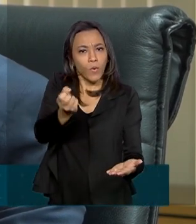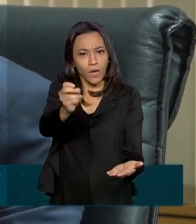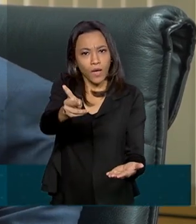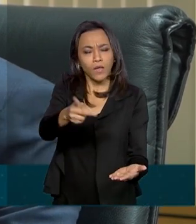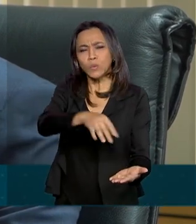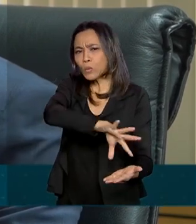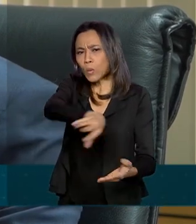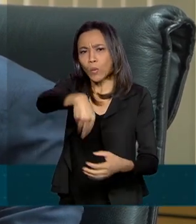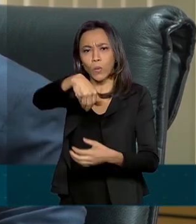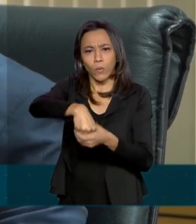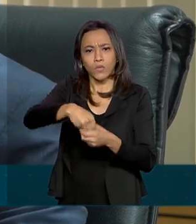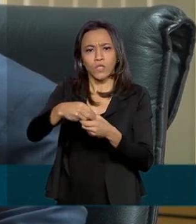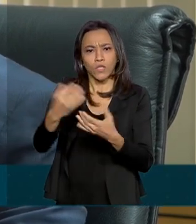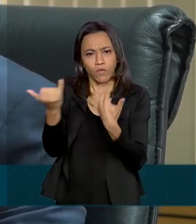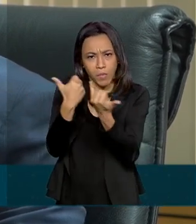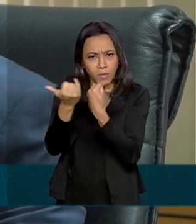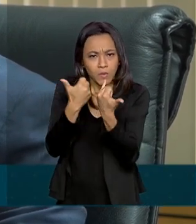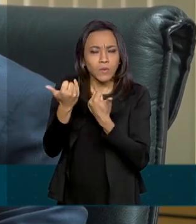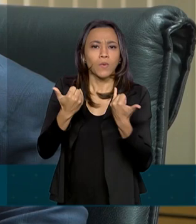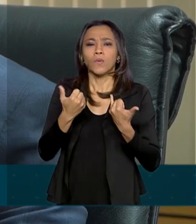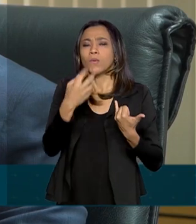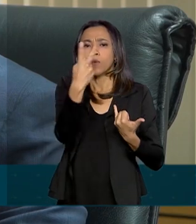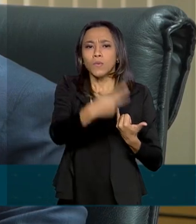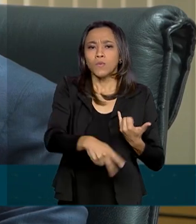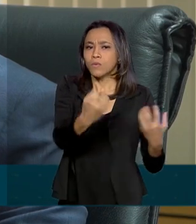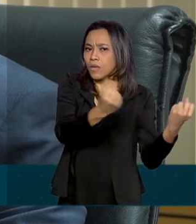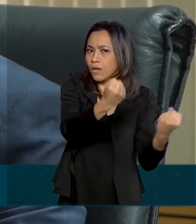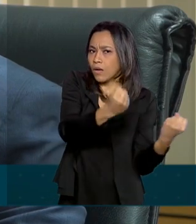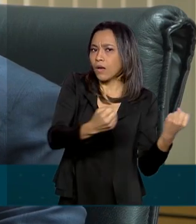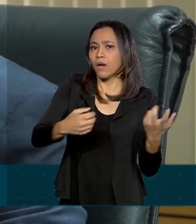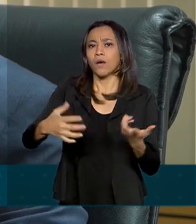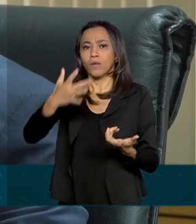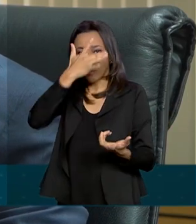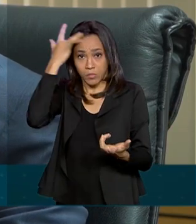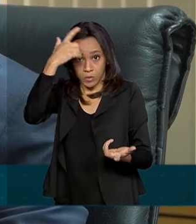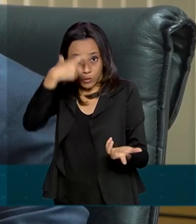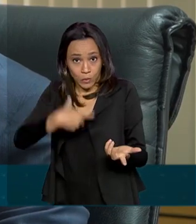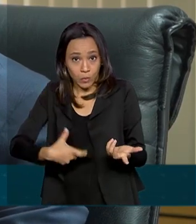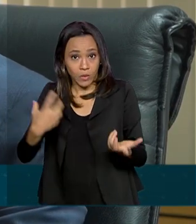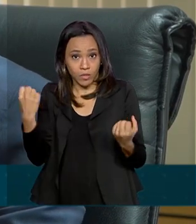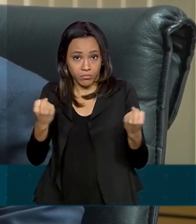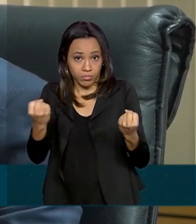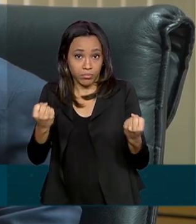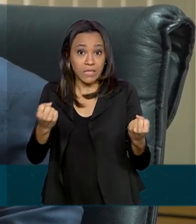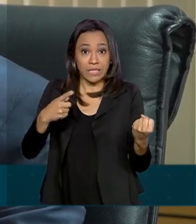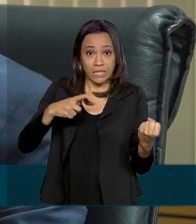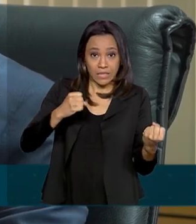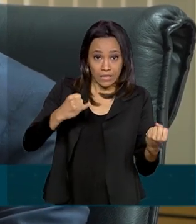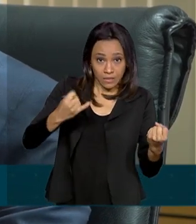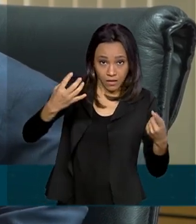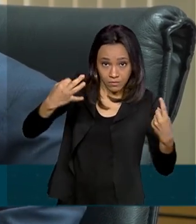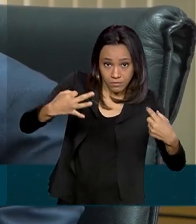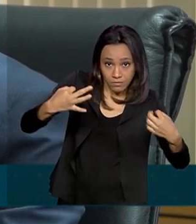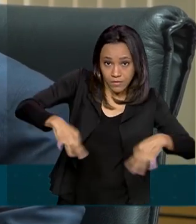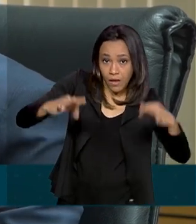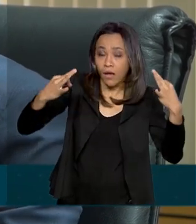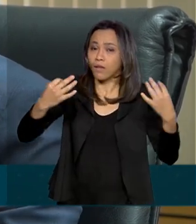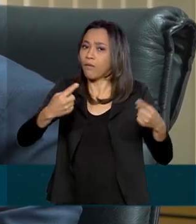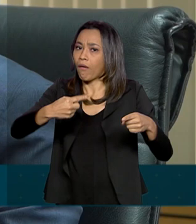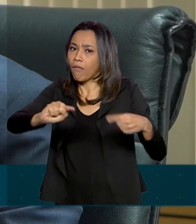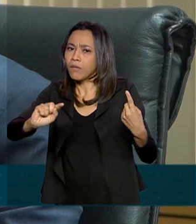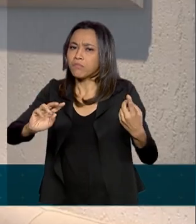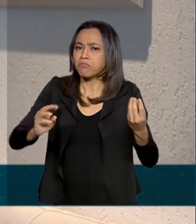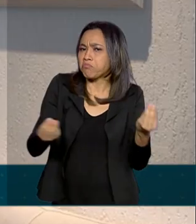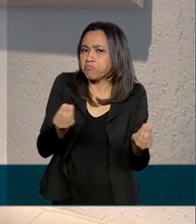todas as informações relativas ao veículo, relativa ao condutor, se tem alguma irregularidade ou não, tanto com habilitação quanto com o